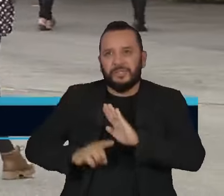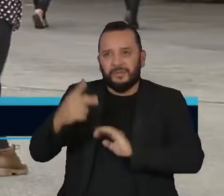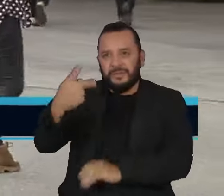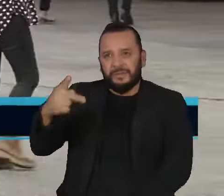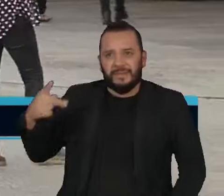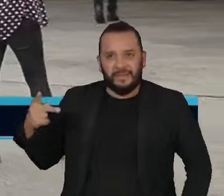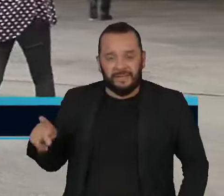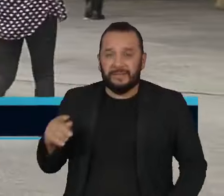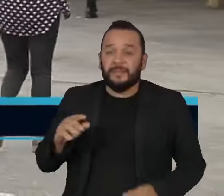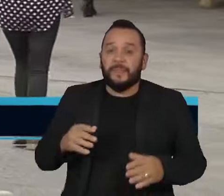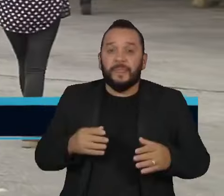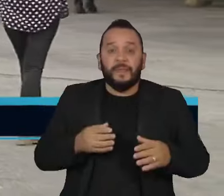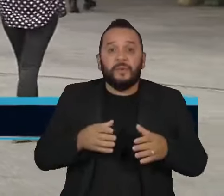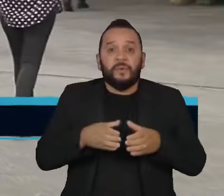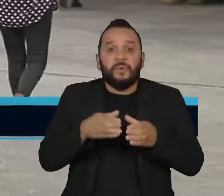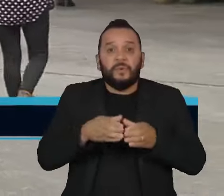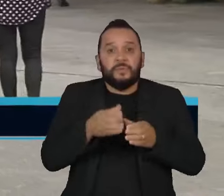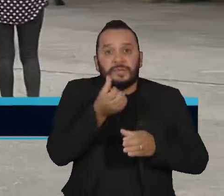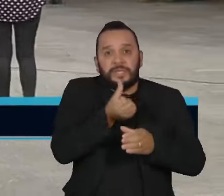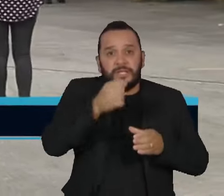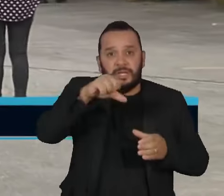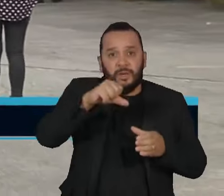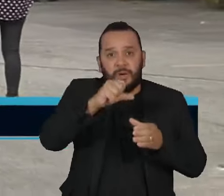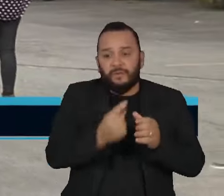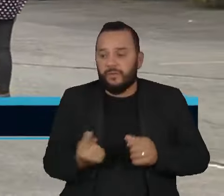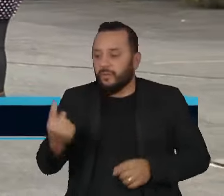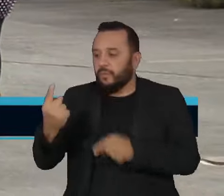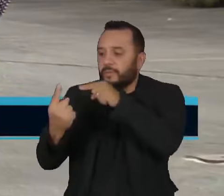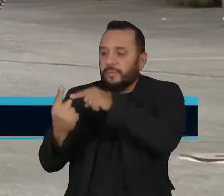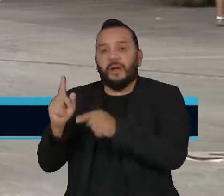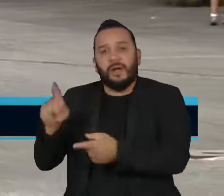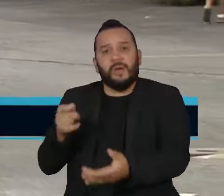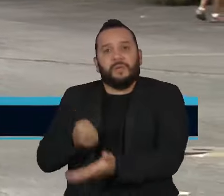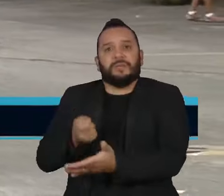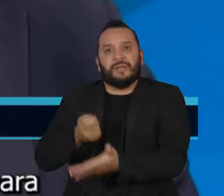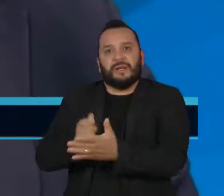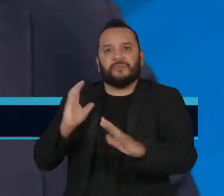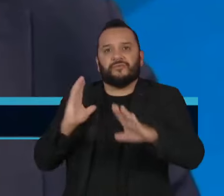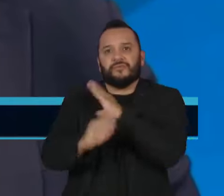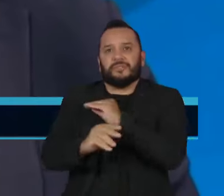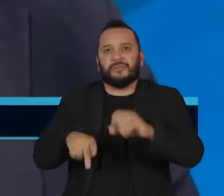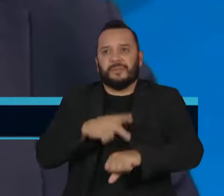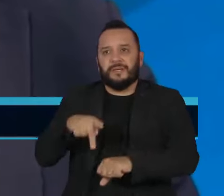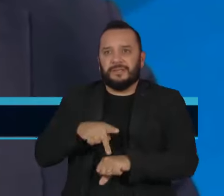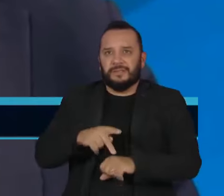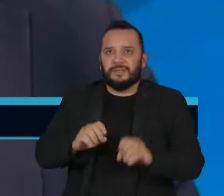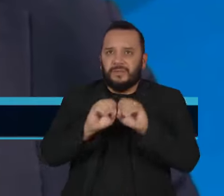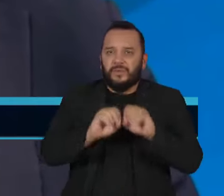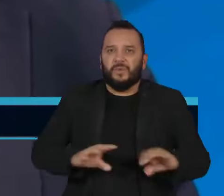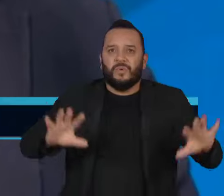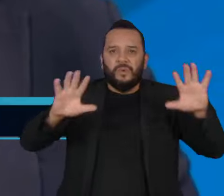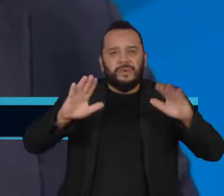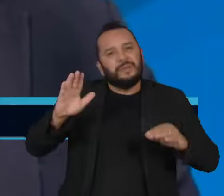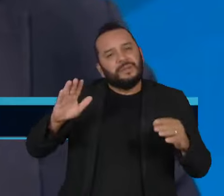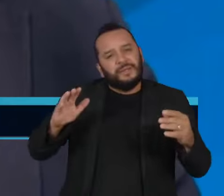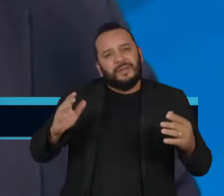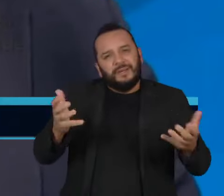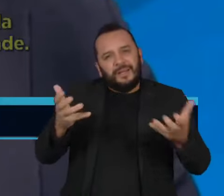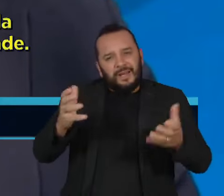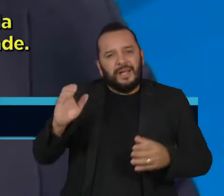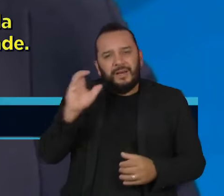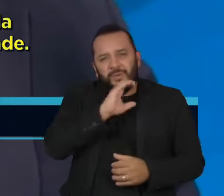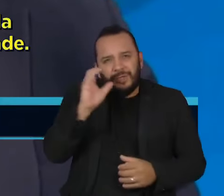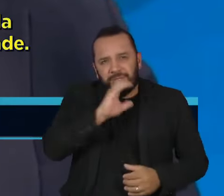uma em cada 69 pessoas no mundo fosse forçada a deixar seu lar. A ONU defende a urgência da solidariedade